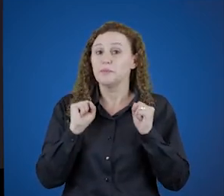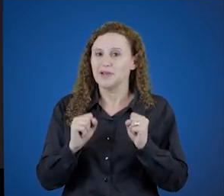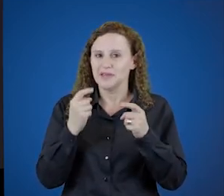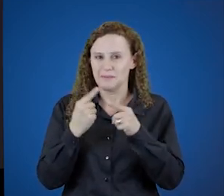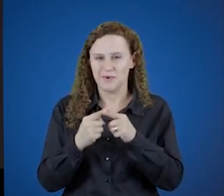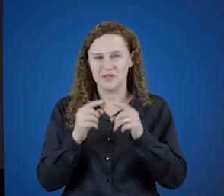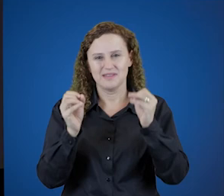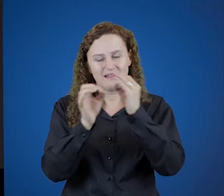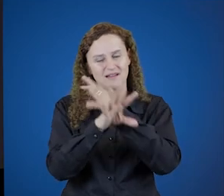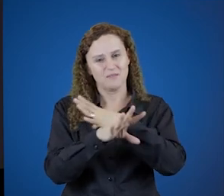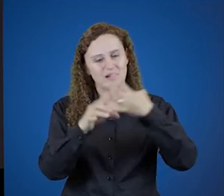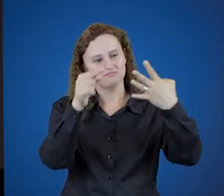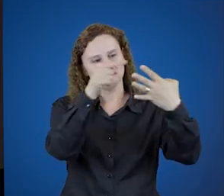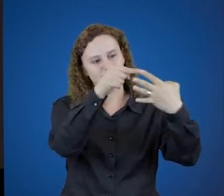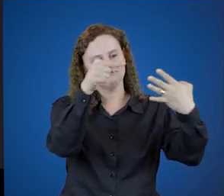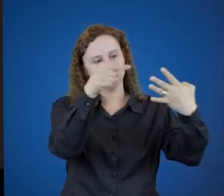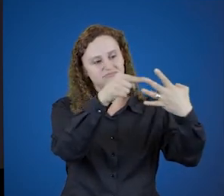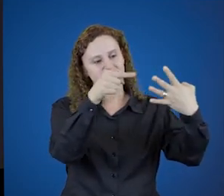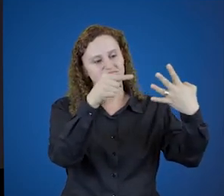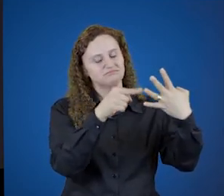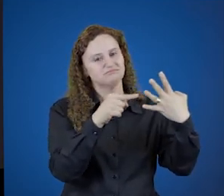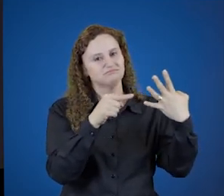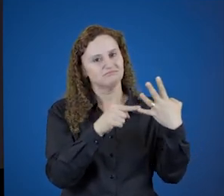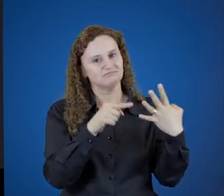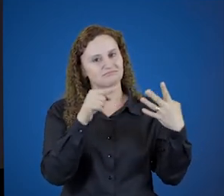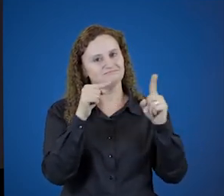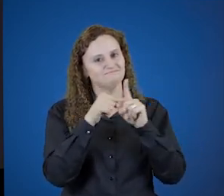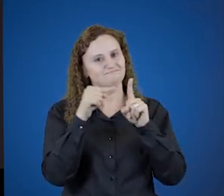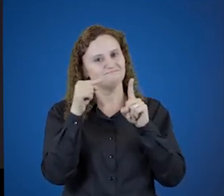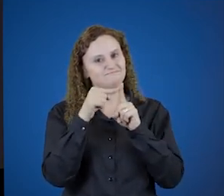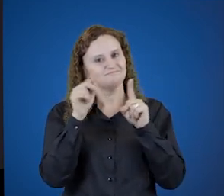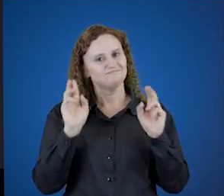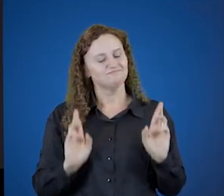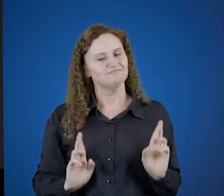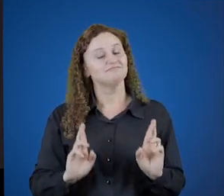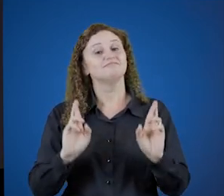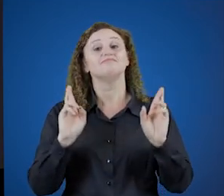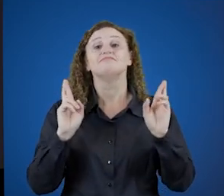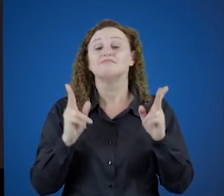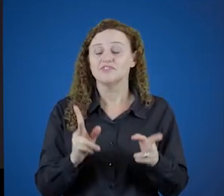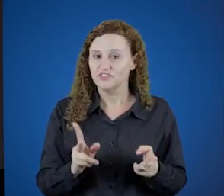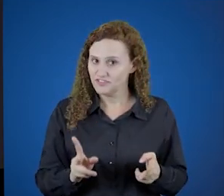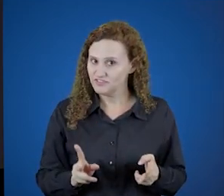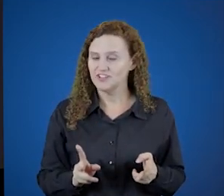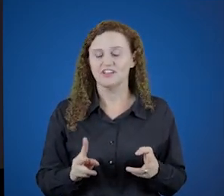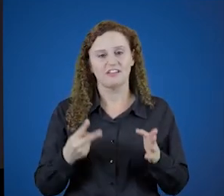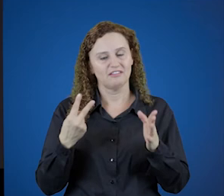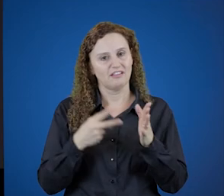diferentes a os er